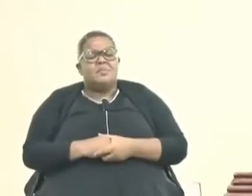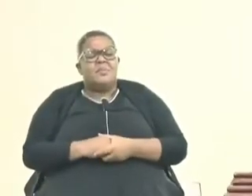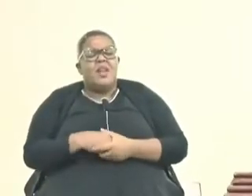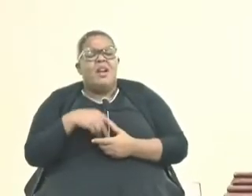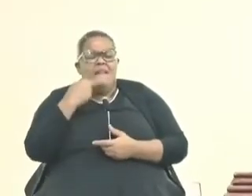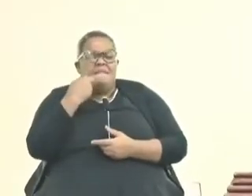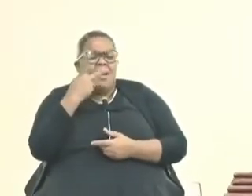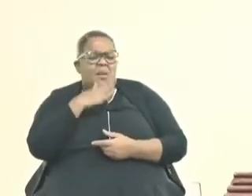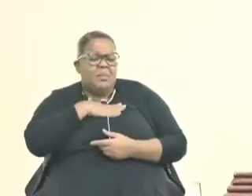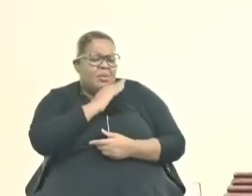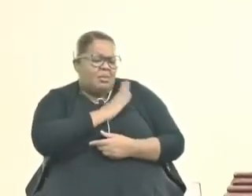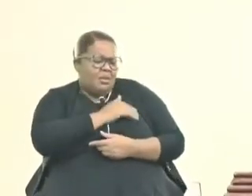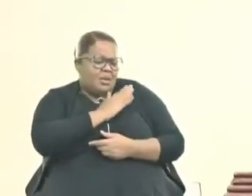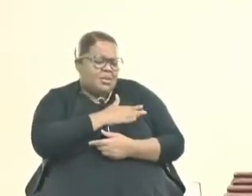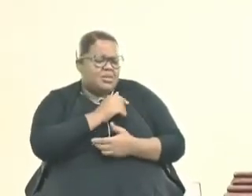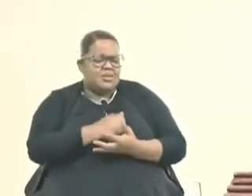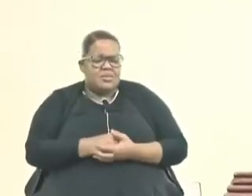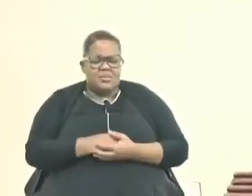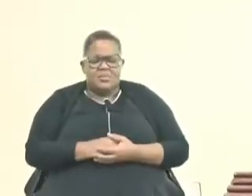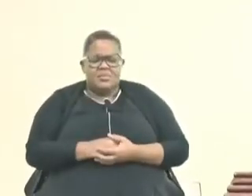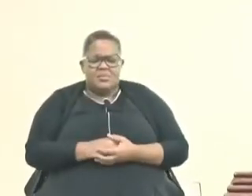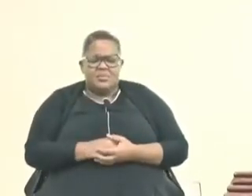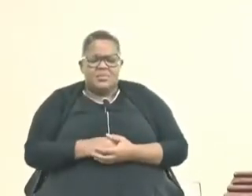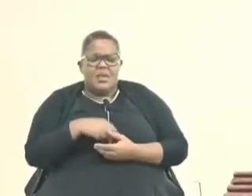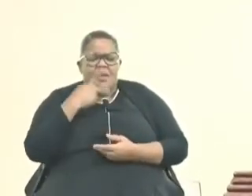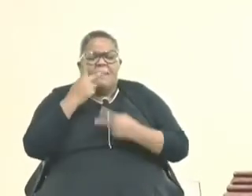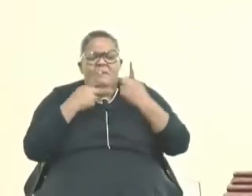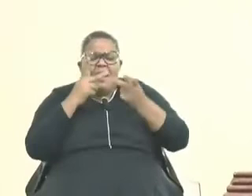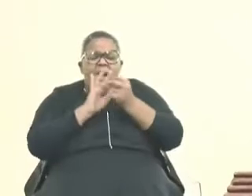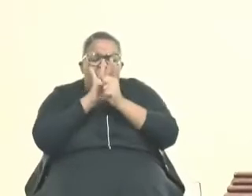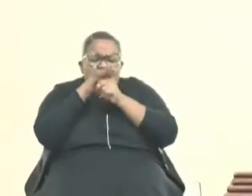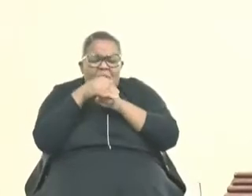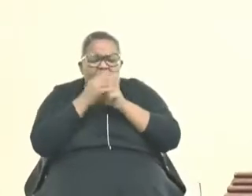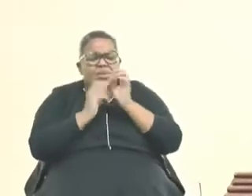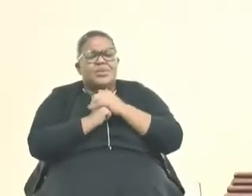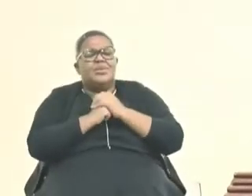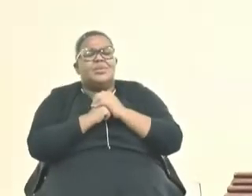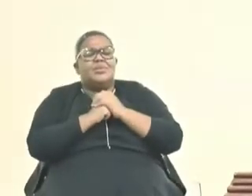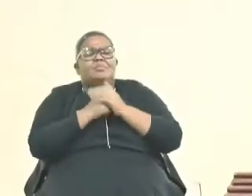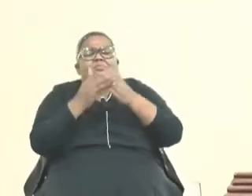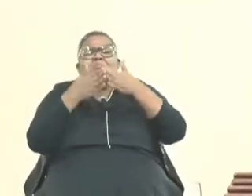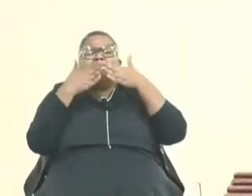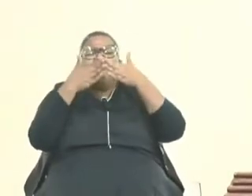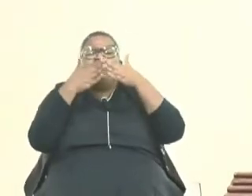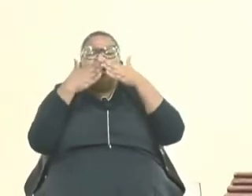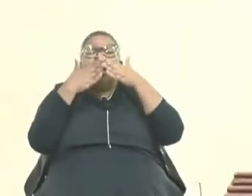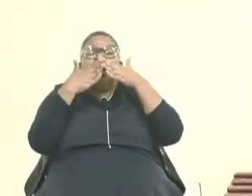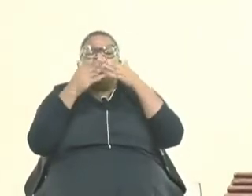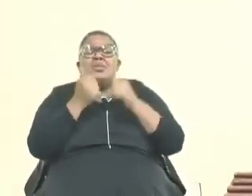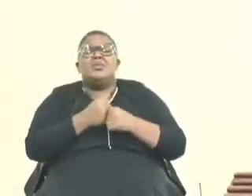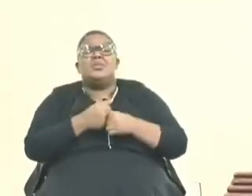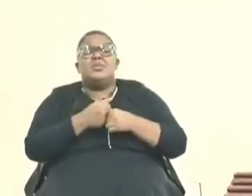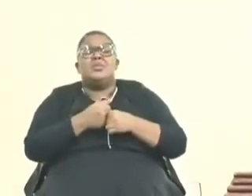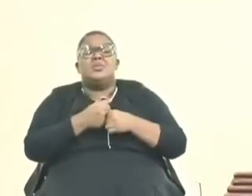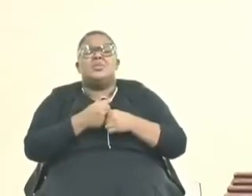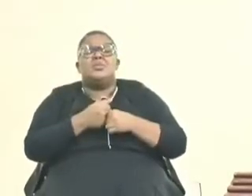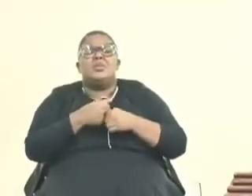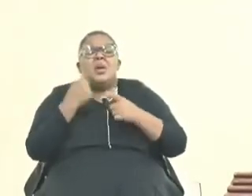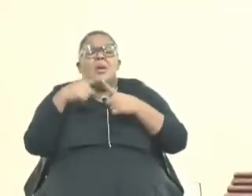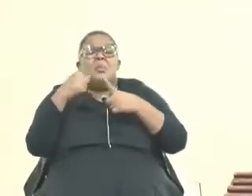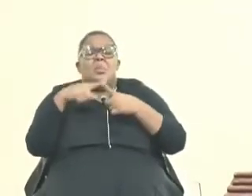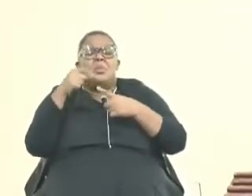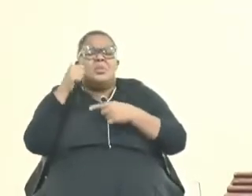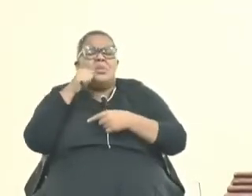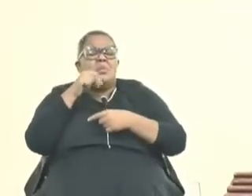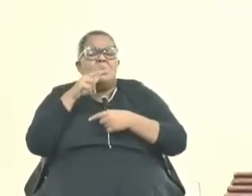falando aos nossos corações continuar fazendo pelas madrugadas pai eu te peço por esse meu irmão que deu vida a